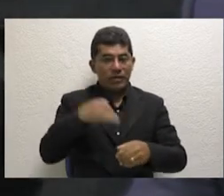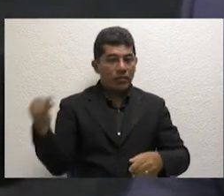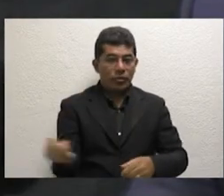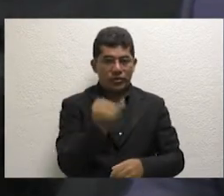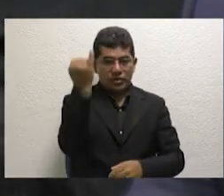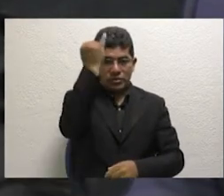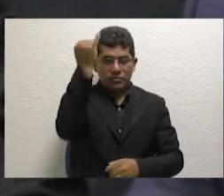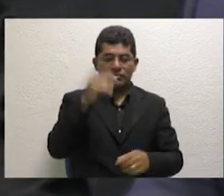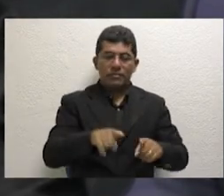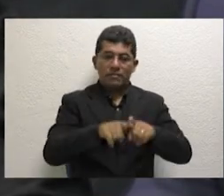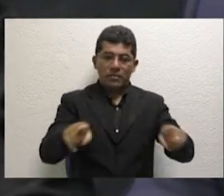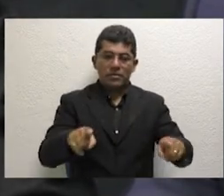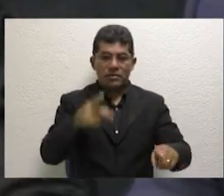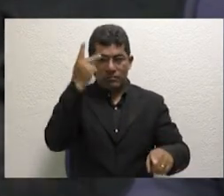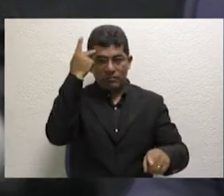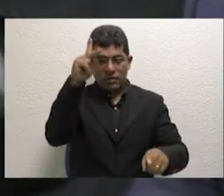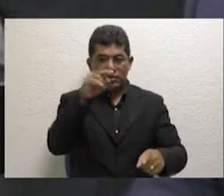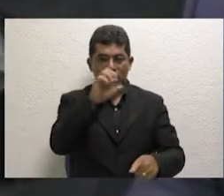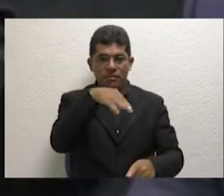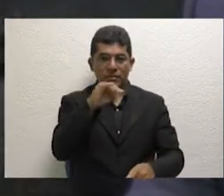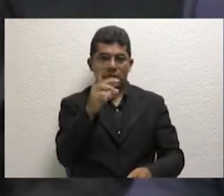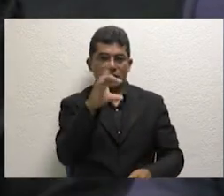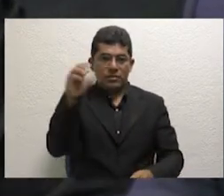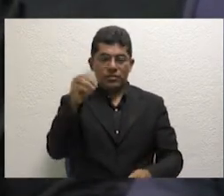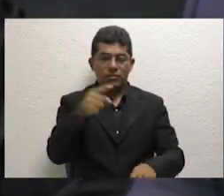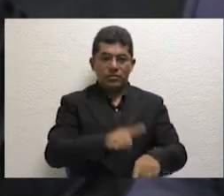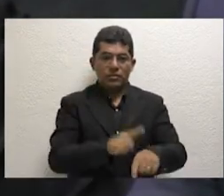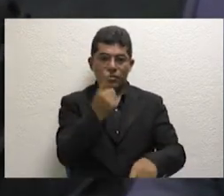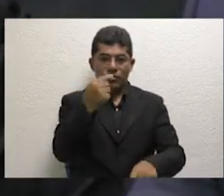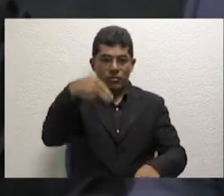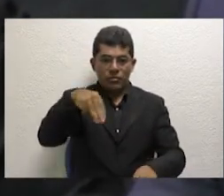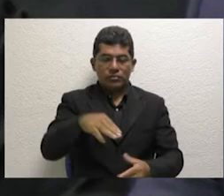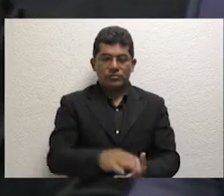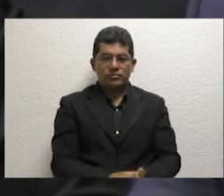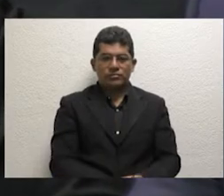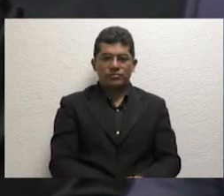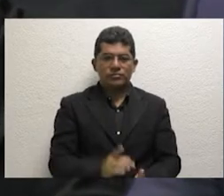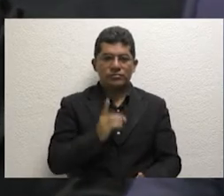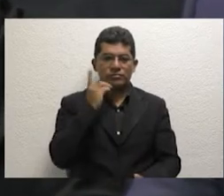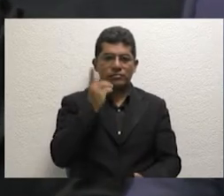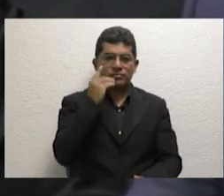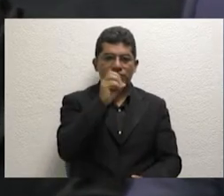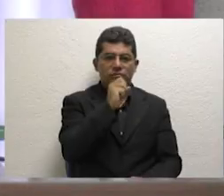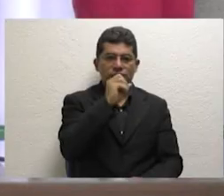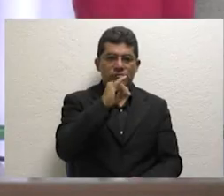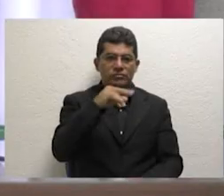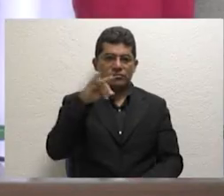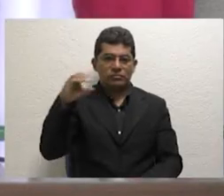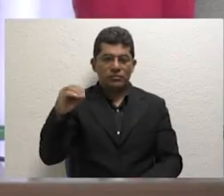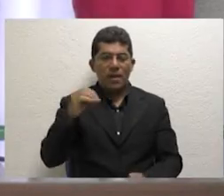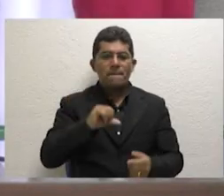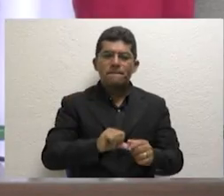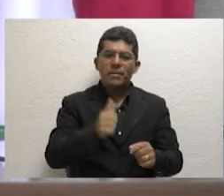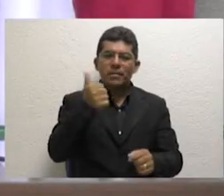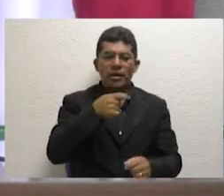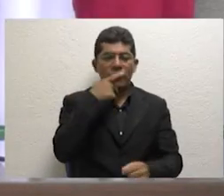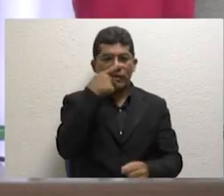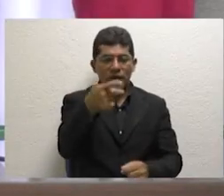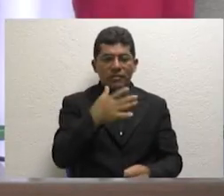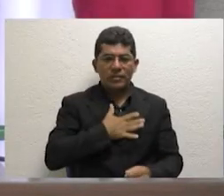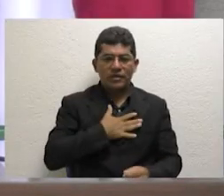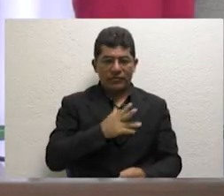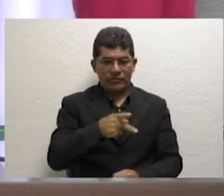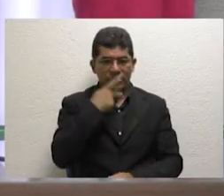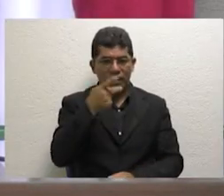mas para o vosso encaminhamento está conseguido o tempo de um minuto eu queria o seguinte deputado Sinésio Campos presidente primeiro eu disse na minha